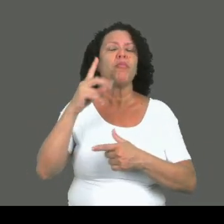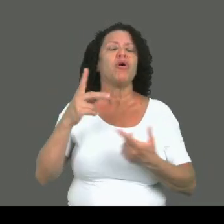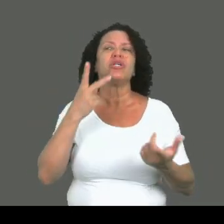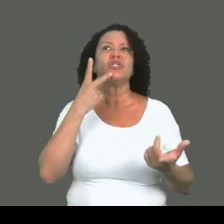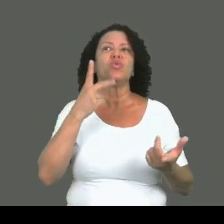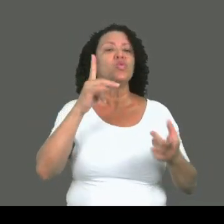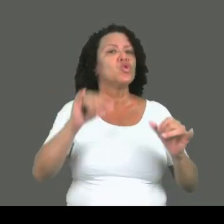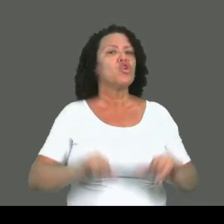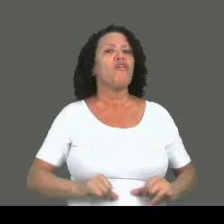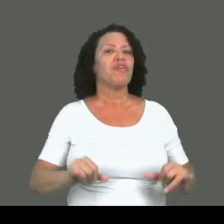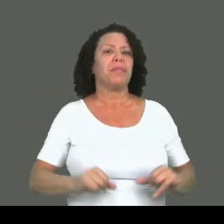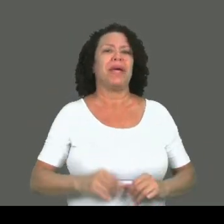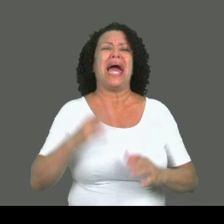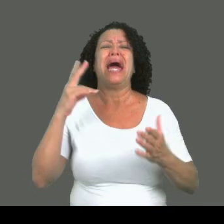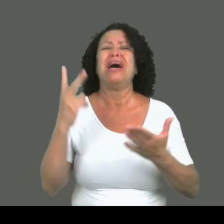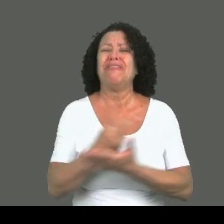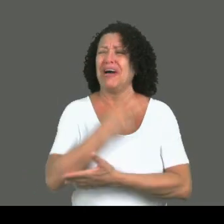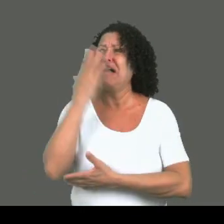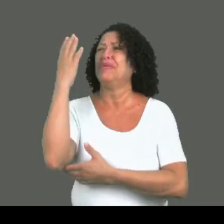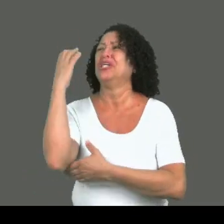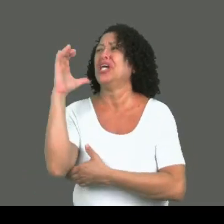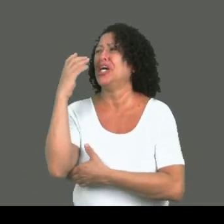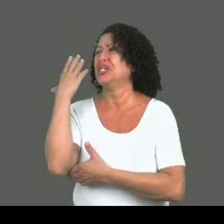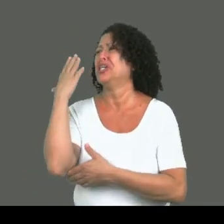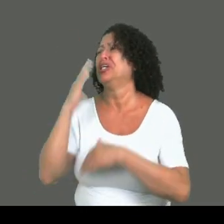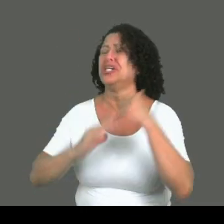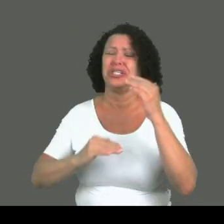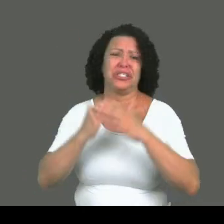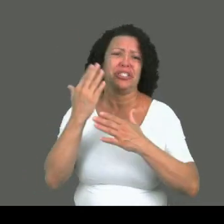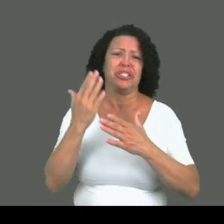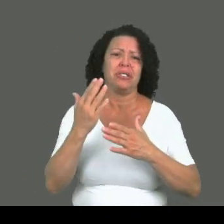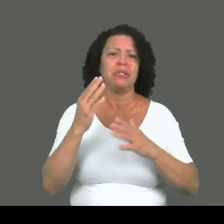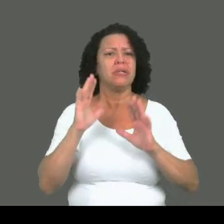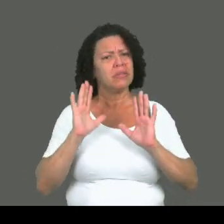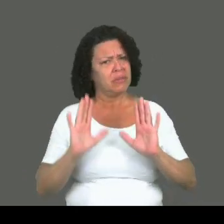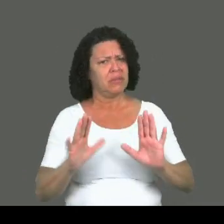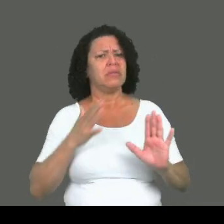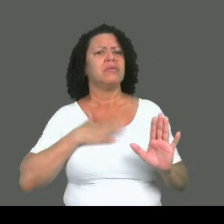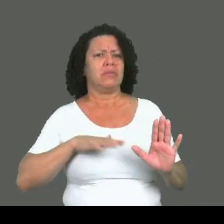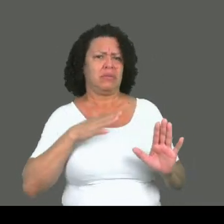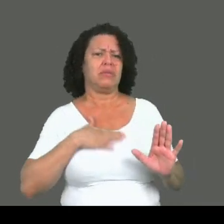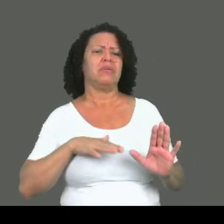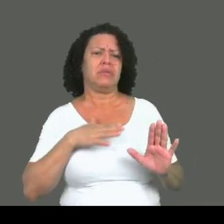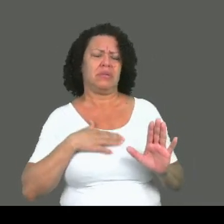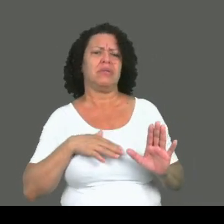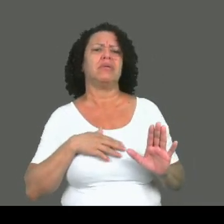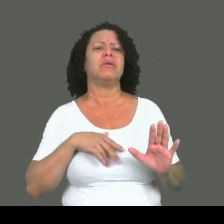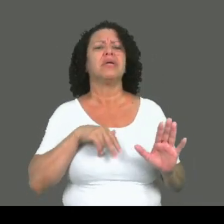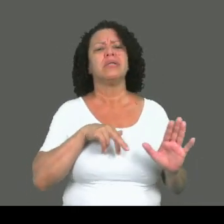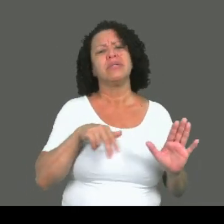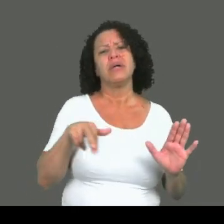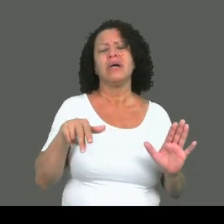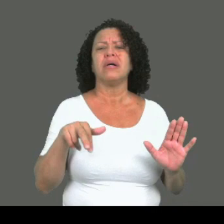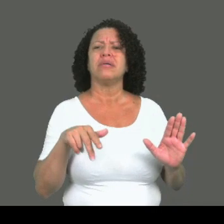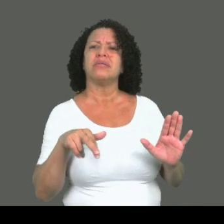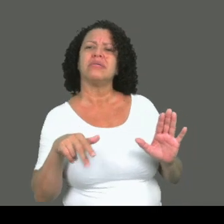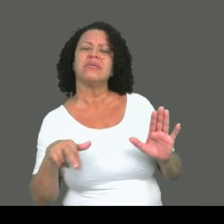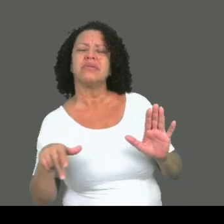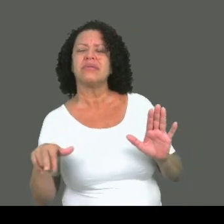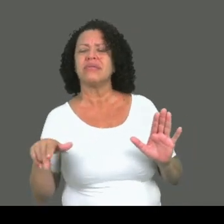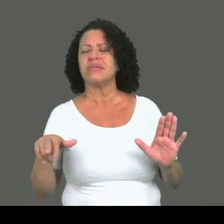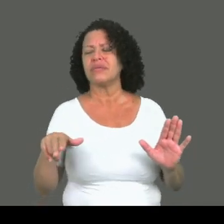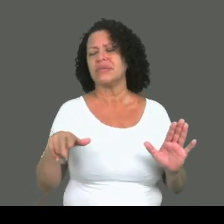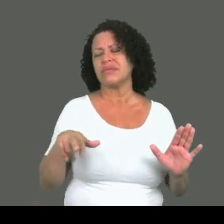um sofrimento nosso do dia a dia. Está andando, a medicina está andando, está caminhando, está tudo caminhando. Então